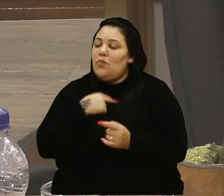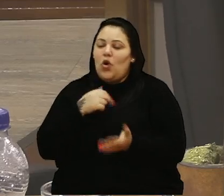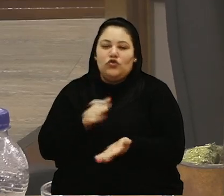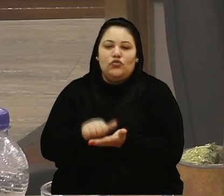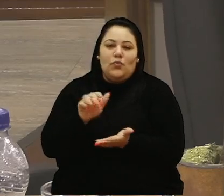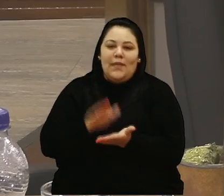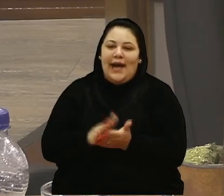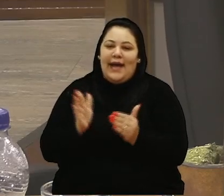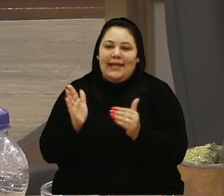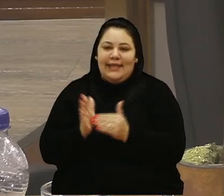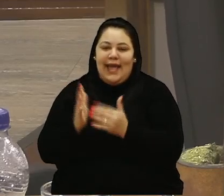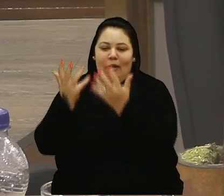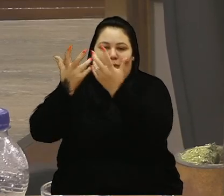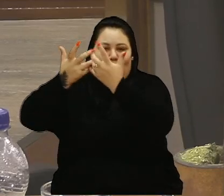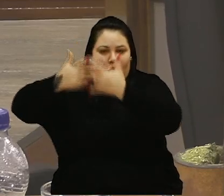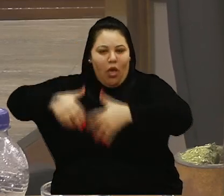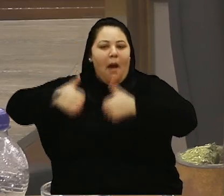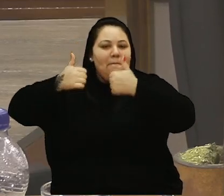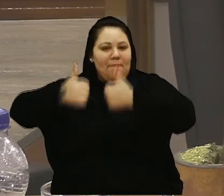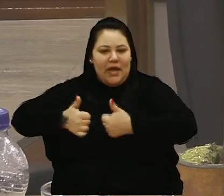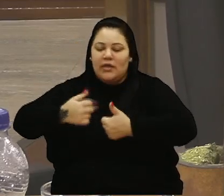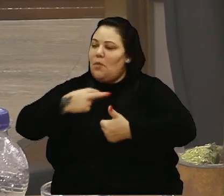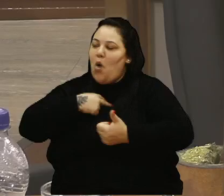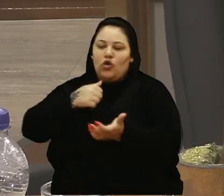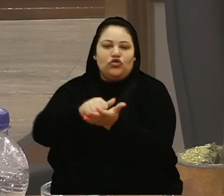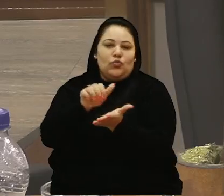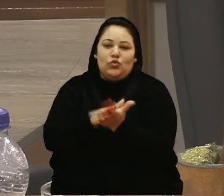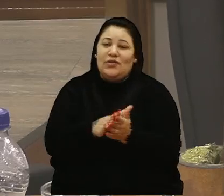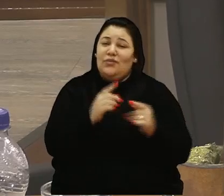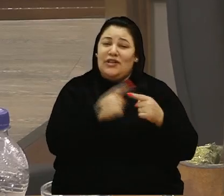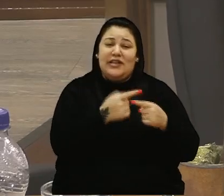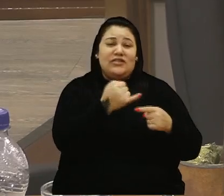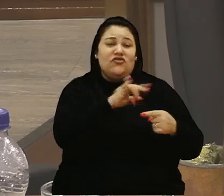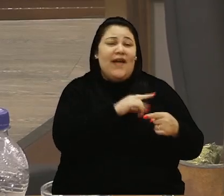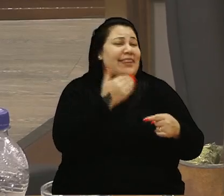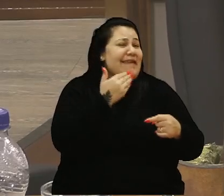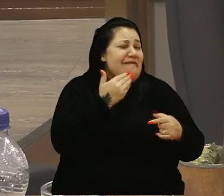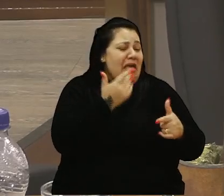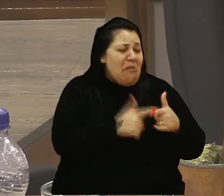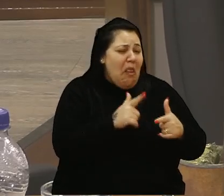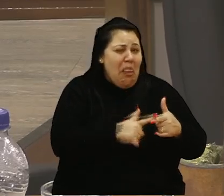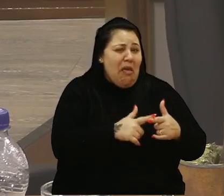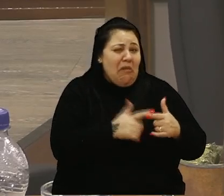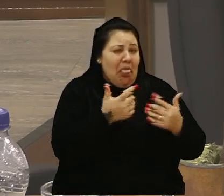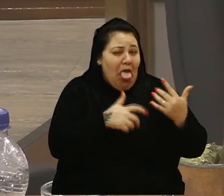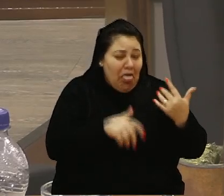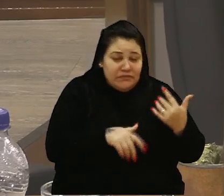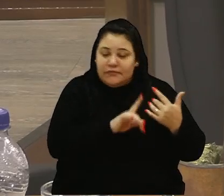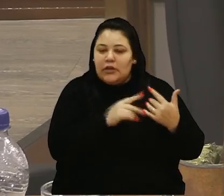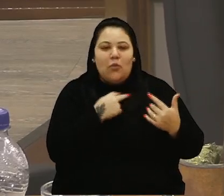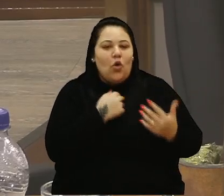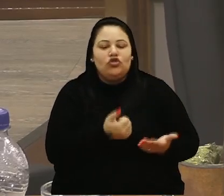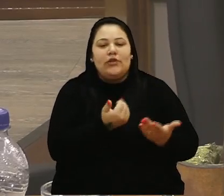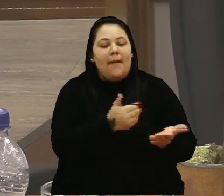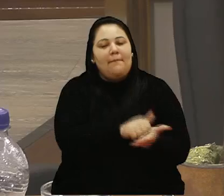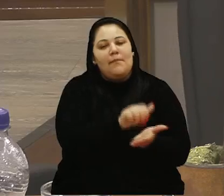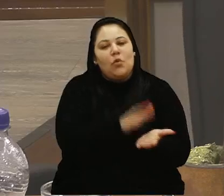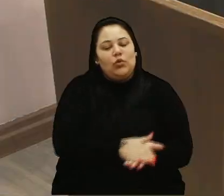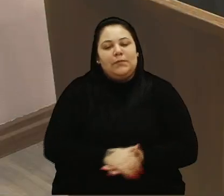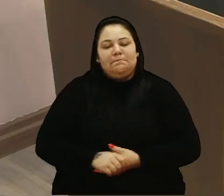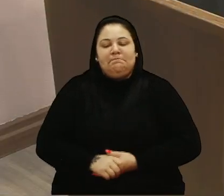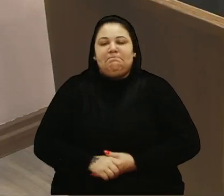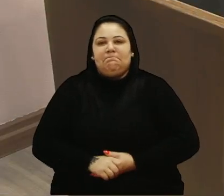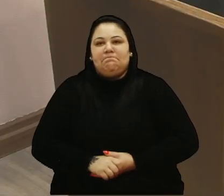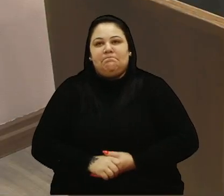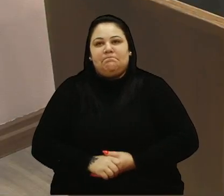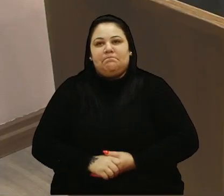até que o equipamento volte a funcionar. Isso foi informação que veio da Secretaria de Trânsito, e a gente vai conversar depois para tornar isso público. Obrigado pela informação, vereador.